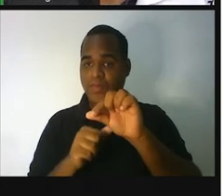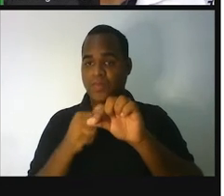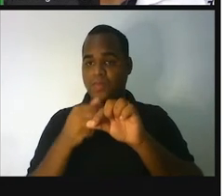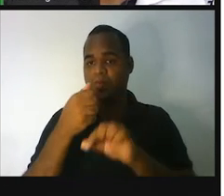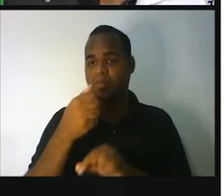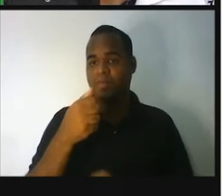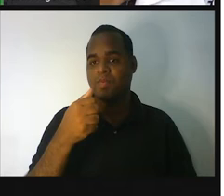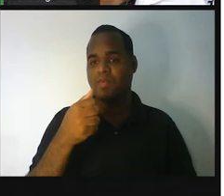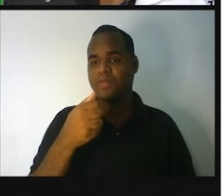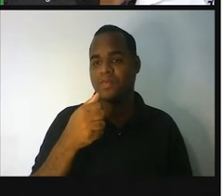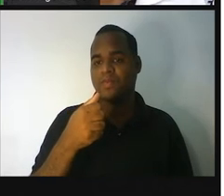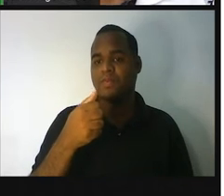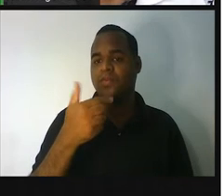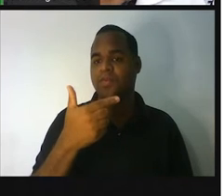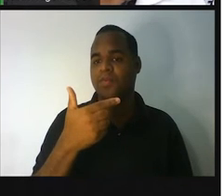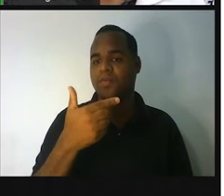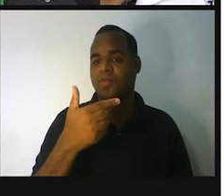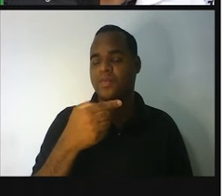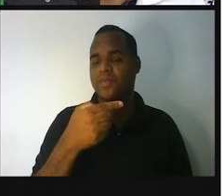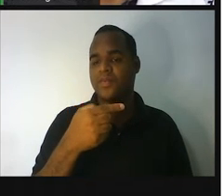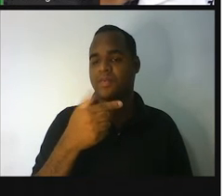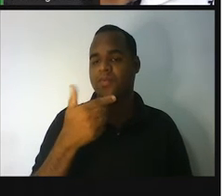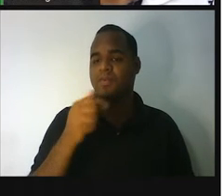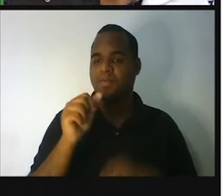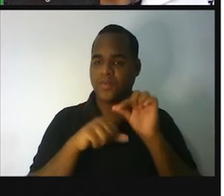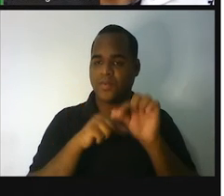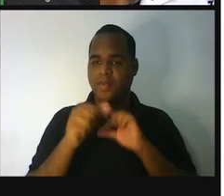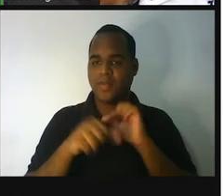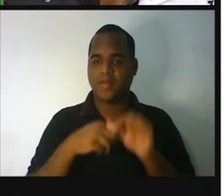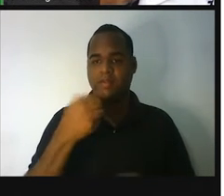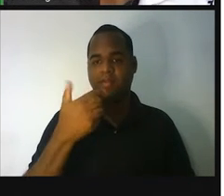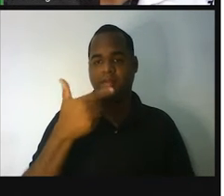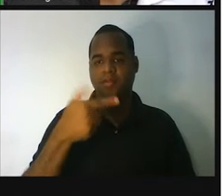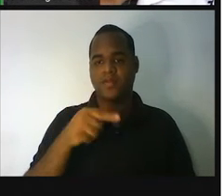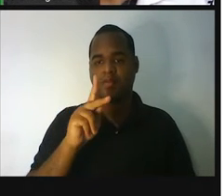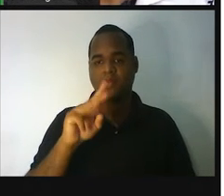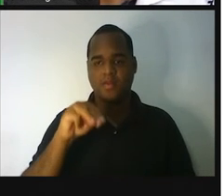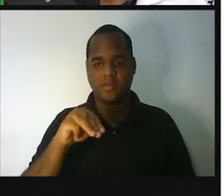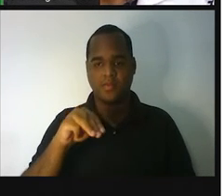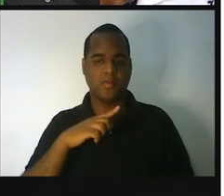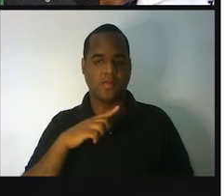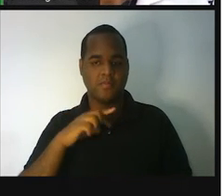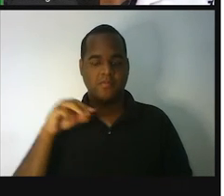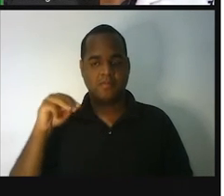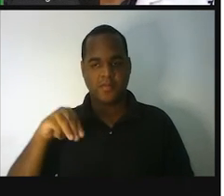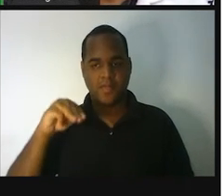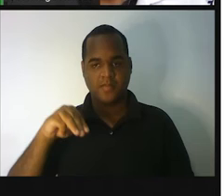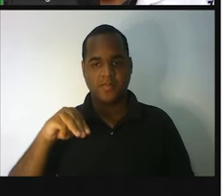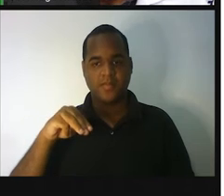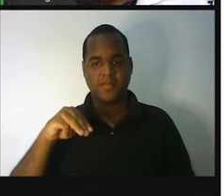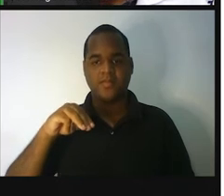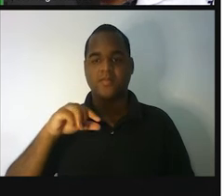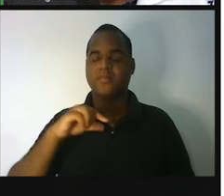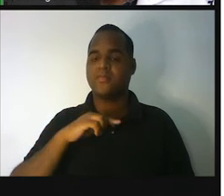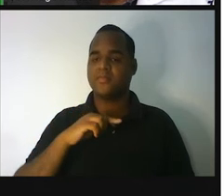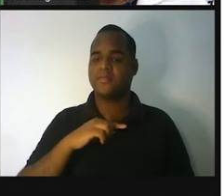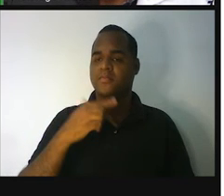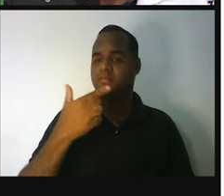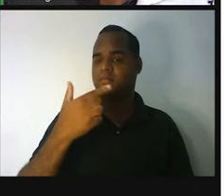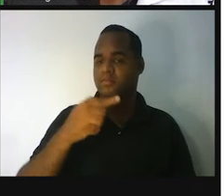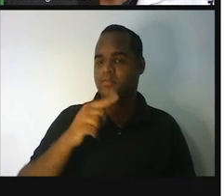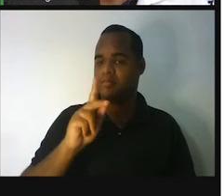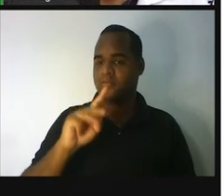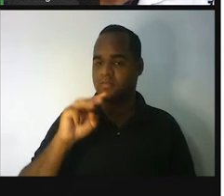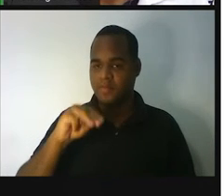200 km para metros conversamos significa mudar tão vulgar 17